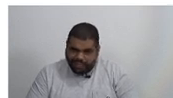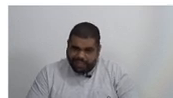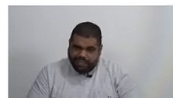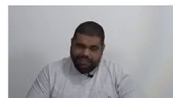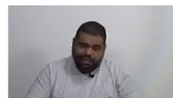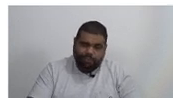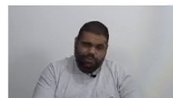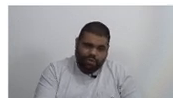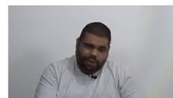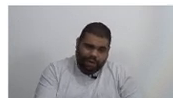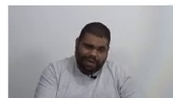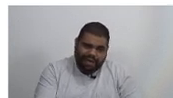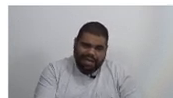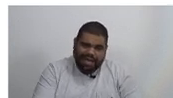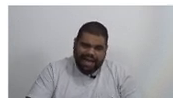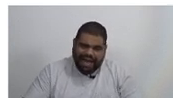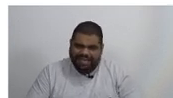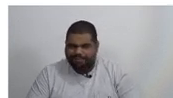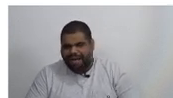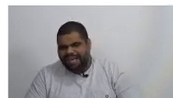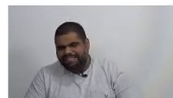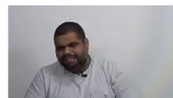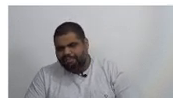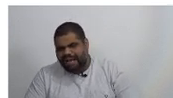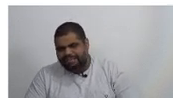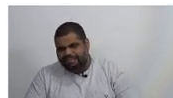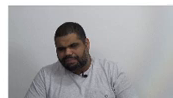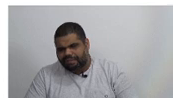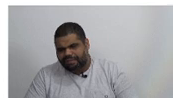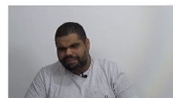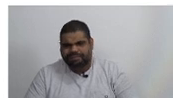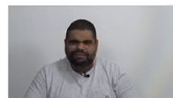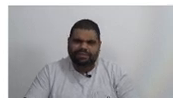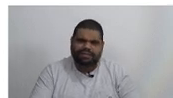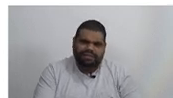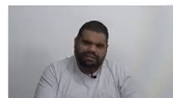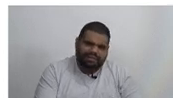63. Então, pessoal, a imagem máxima